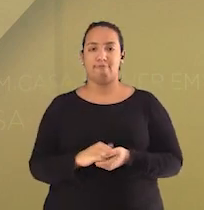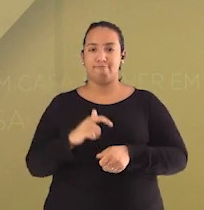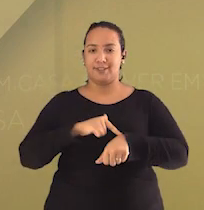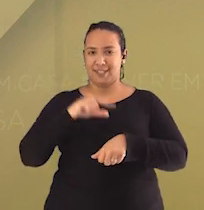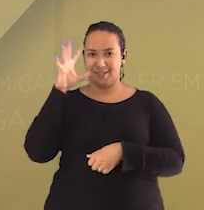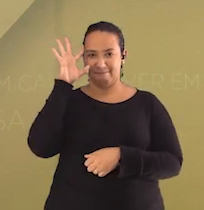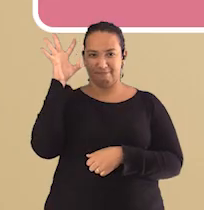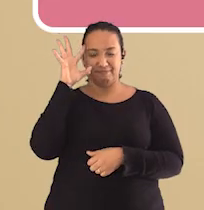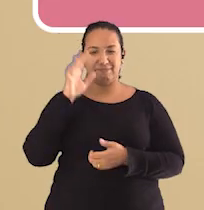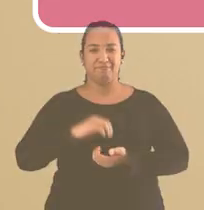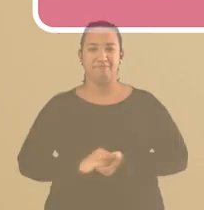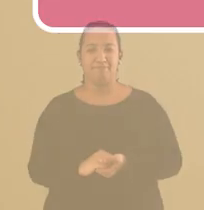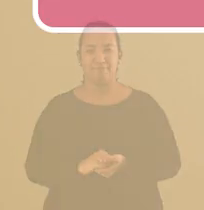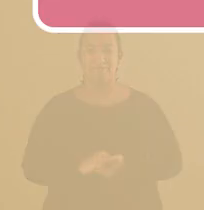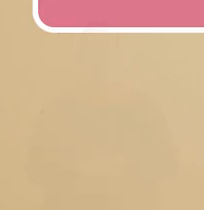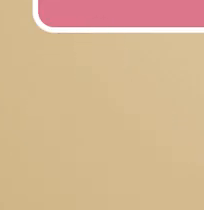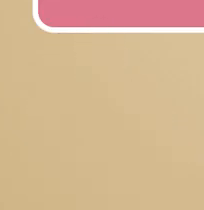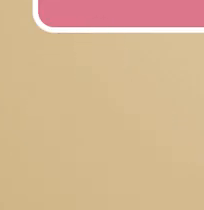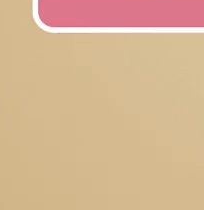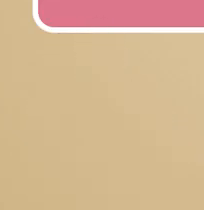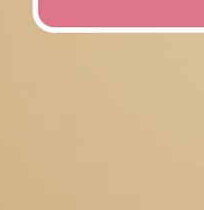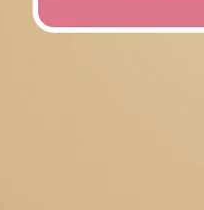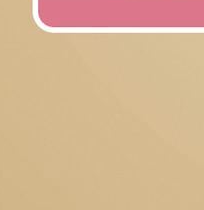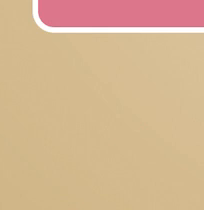para a resposta.